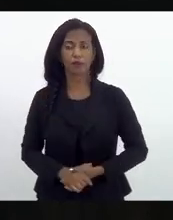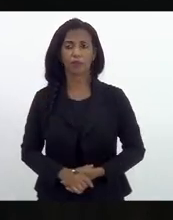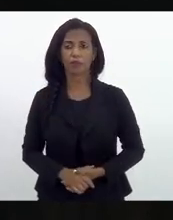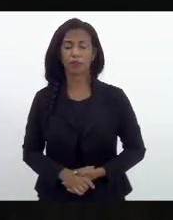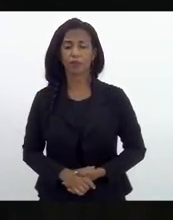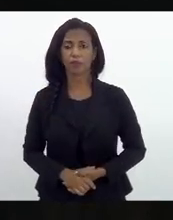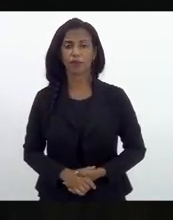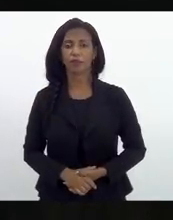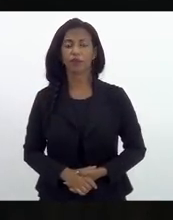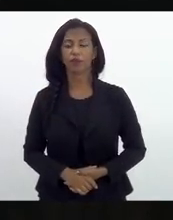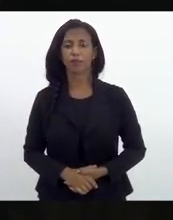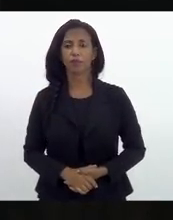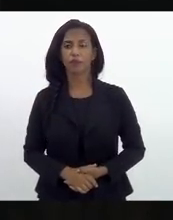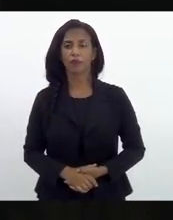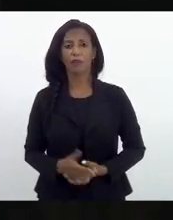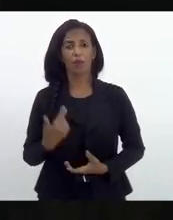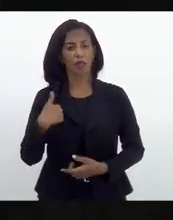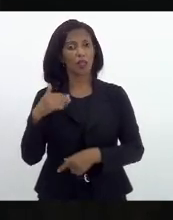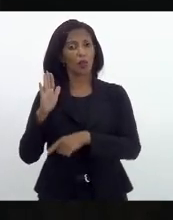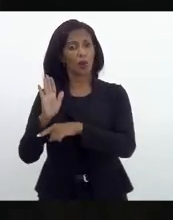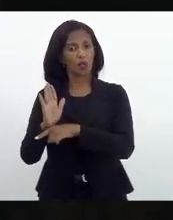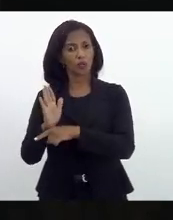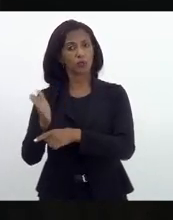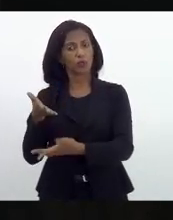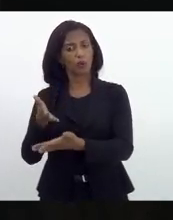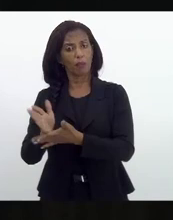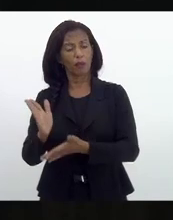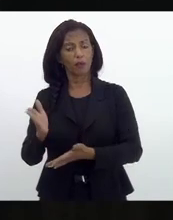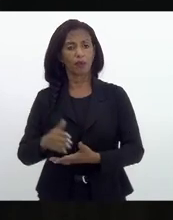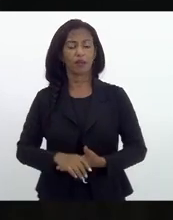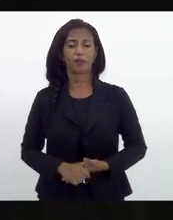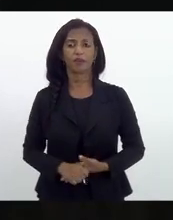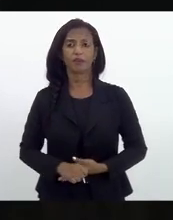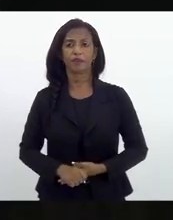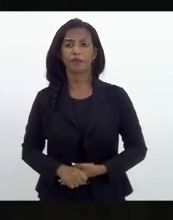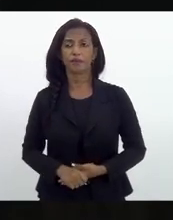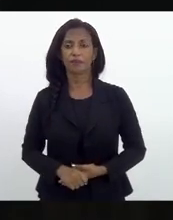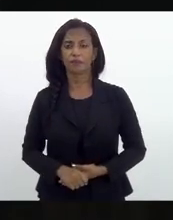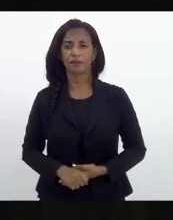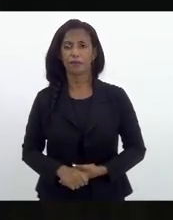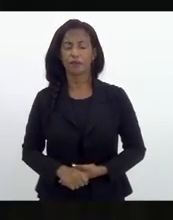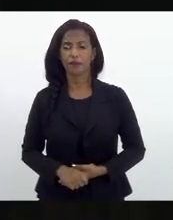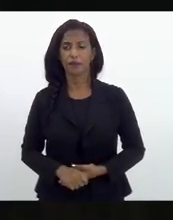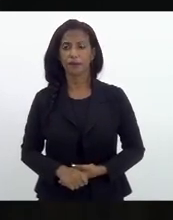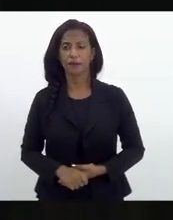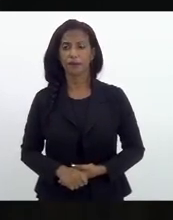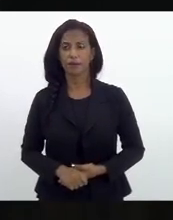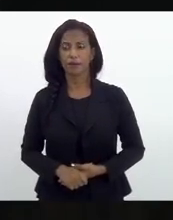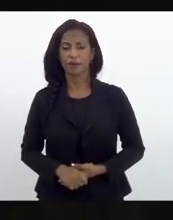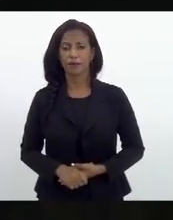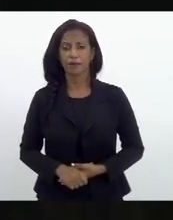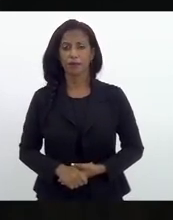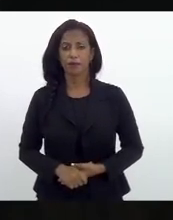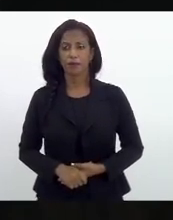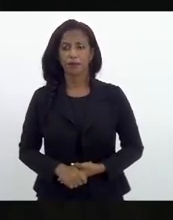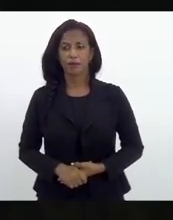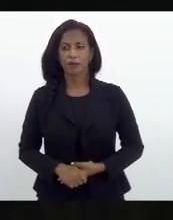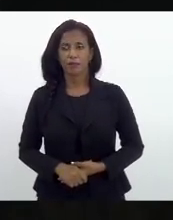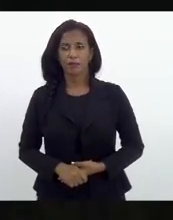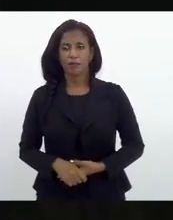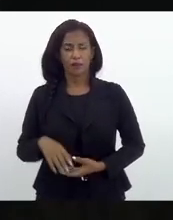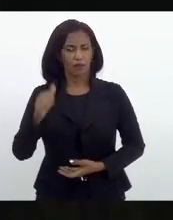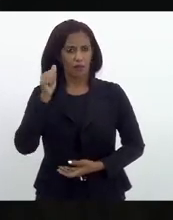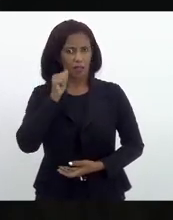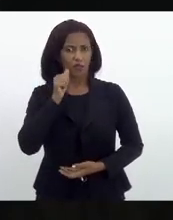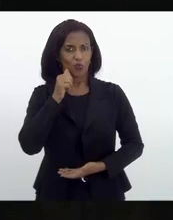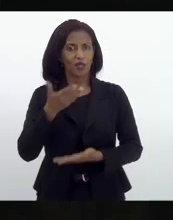para a gente botar para votar e eu ajudo vossa excelência a aprovar em relação deputado Márcio as mulheres estão